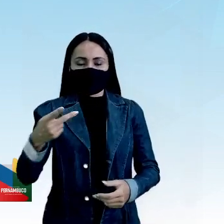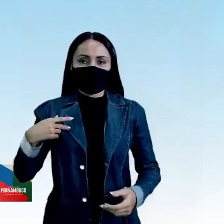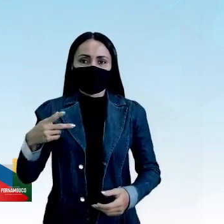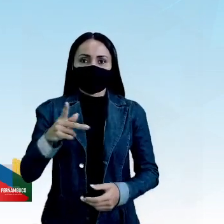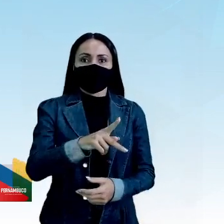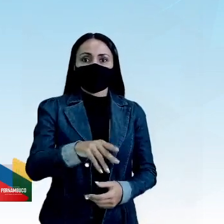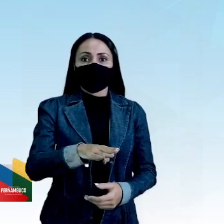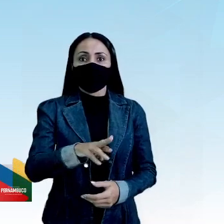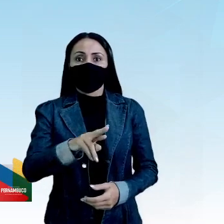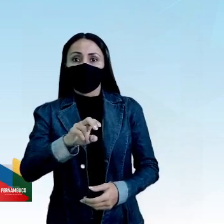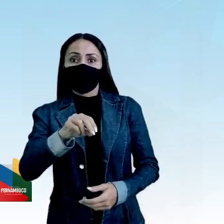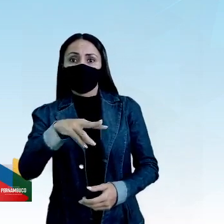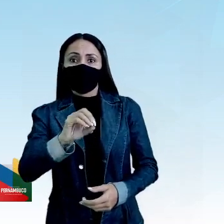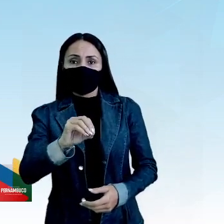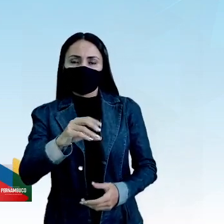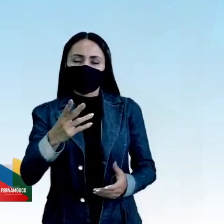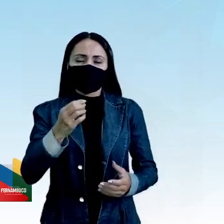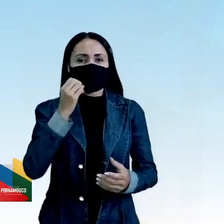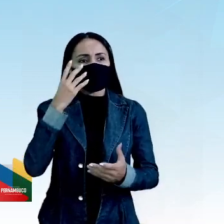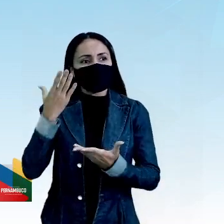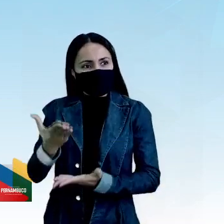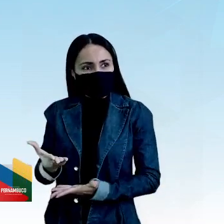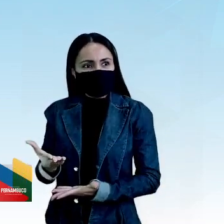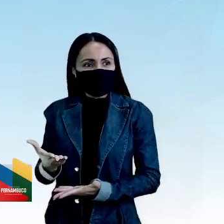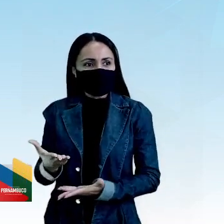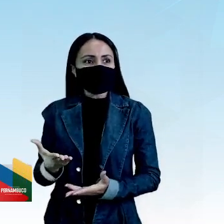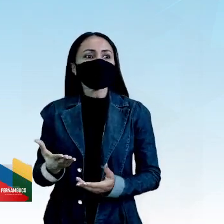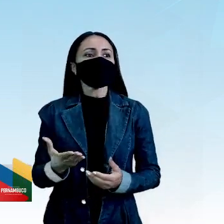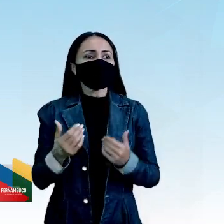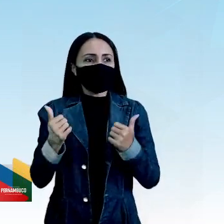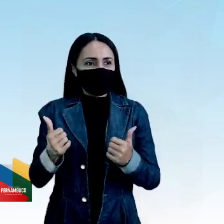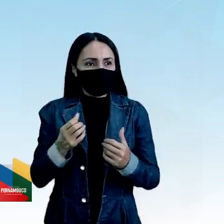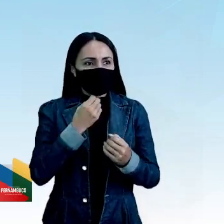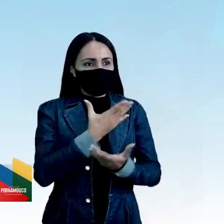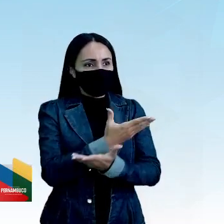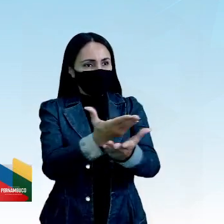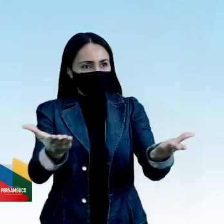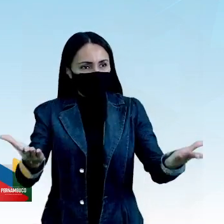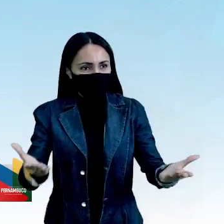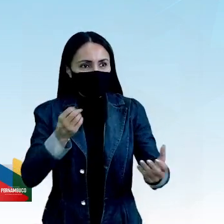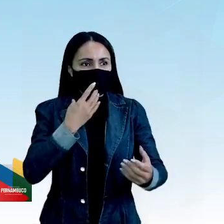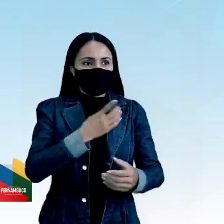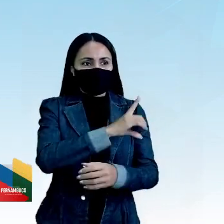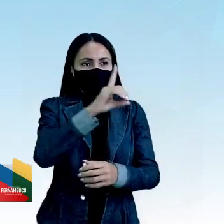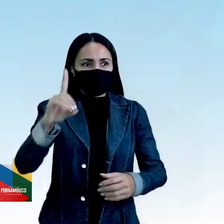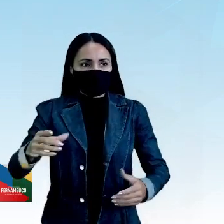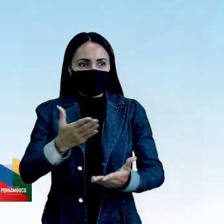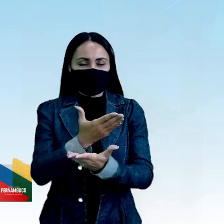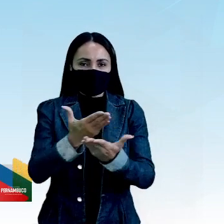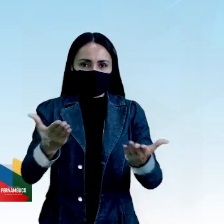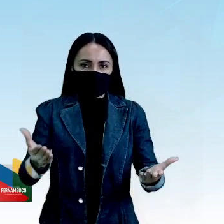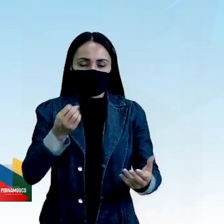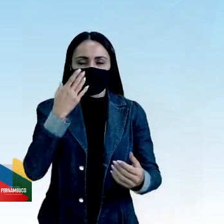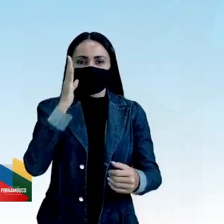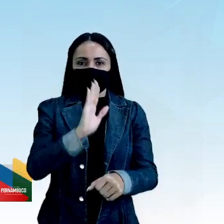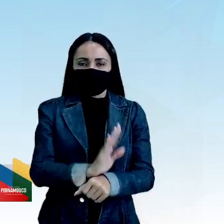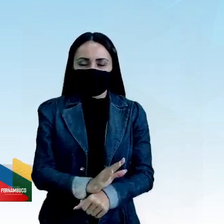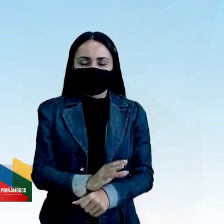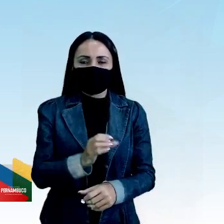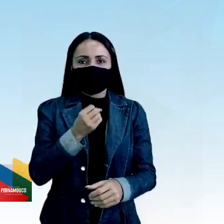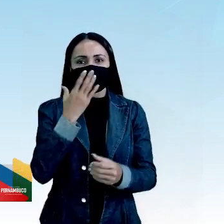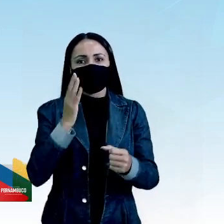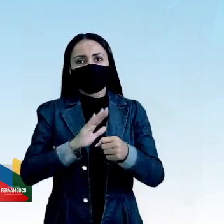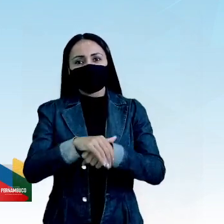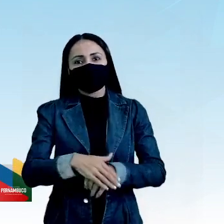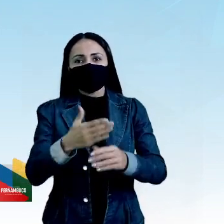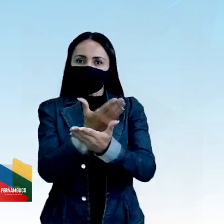professor Bruno Guimarães. Tudo bem, professor? Tudo bem, professor? Tudo bem, alunos? Bom dia para quem tiver de dia, boa tarde para quem tiver de tarde, boa